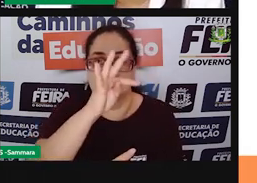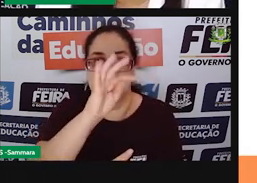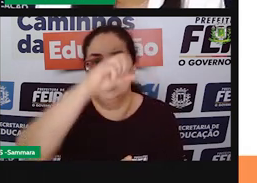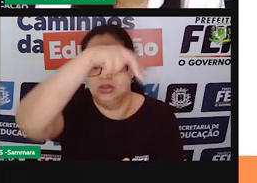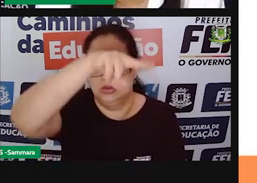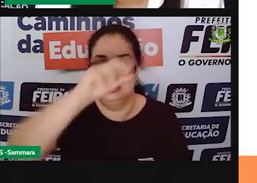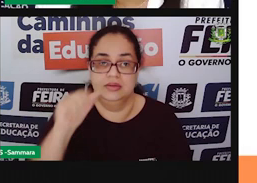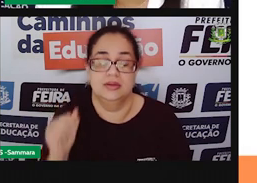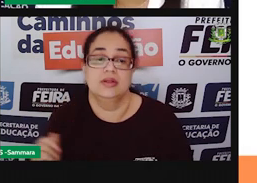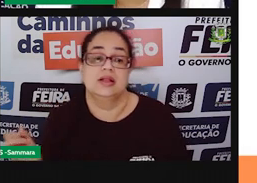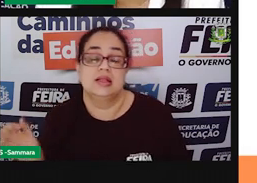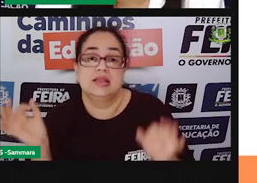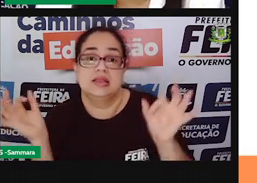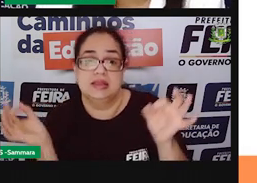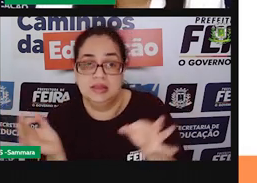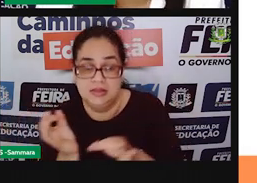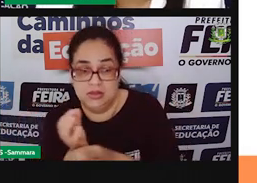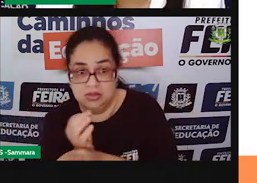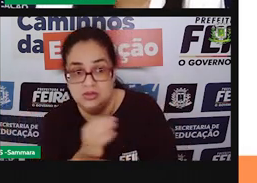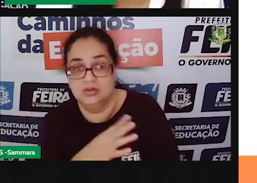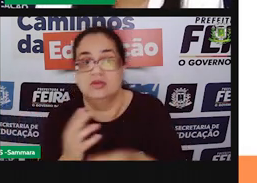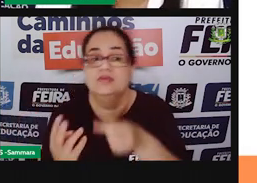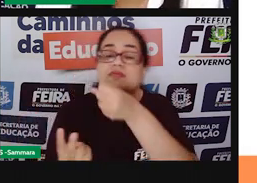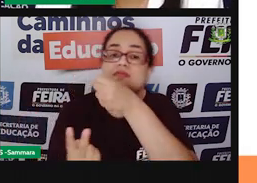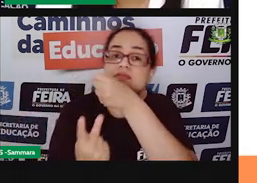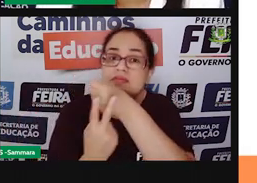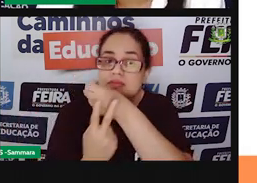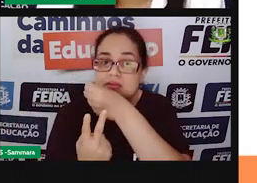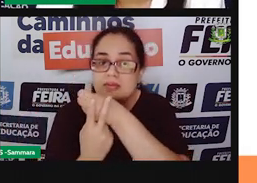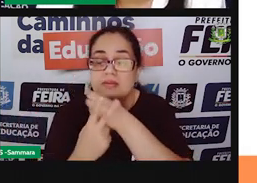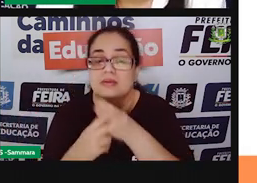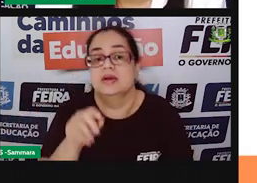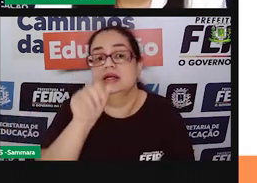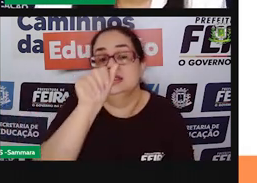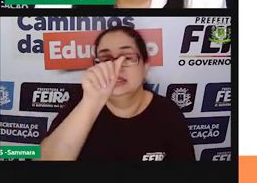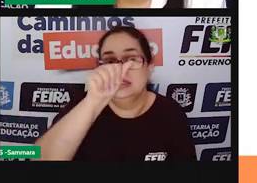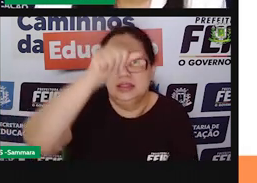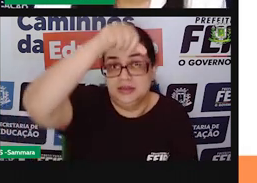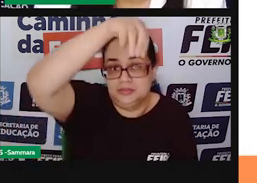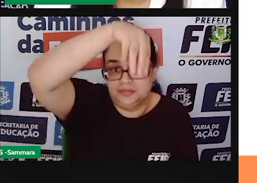aí das terminações, né, dos verbos terminados em an,